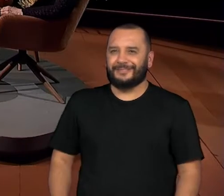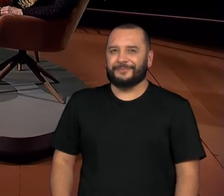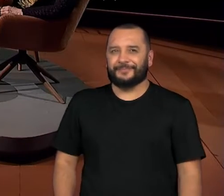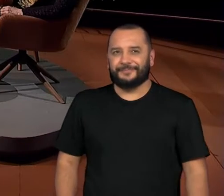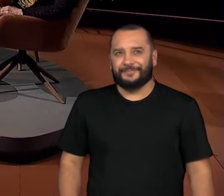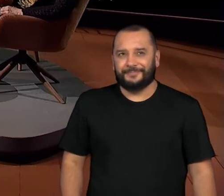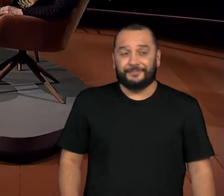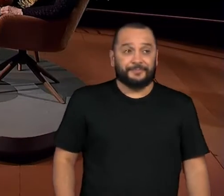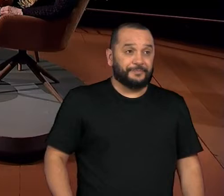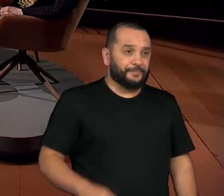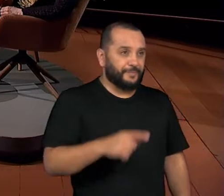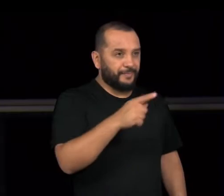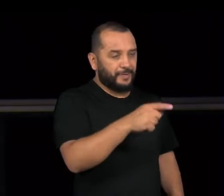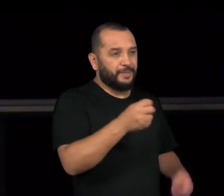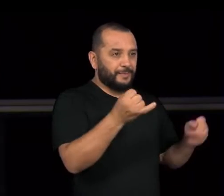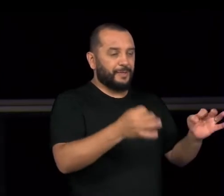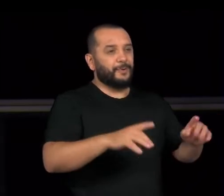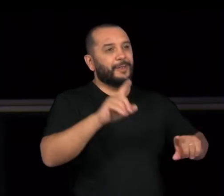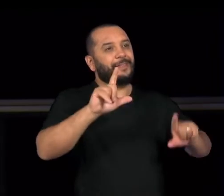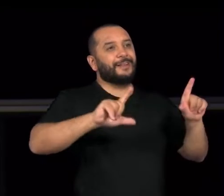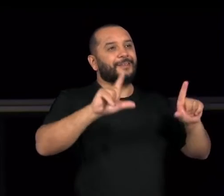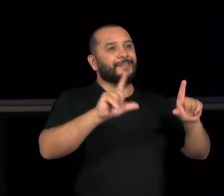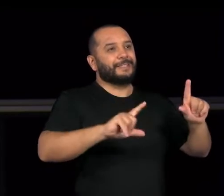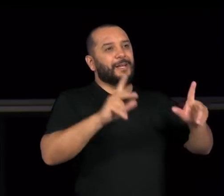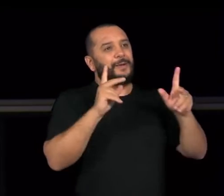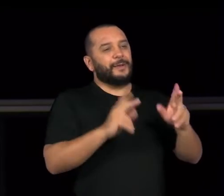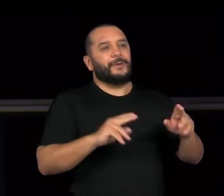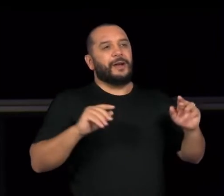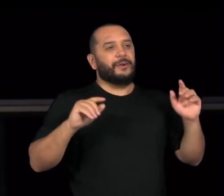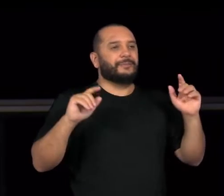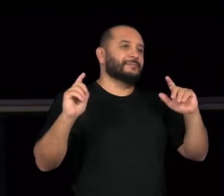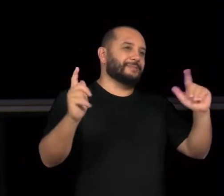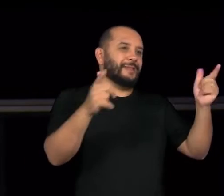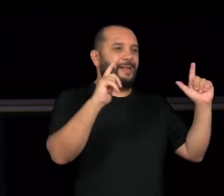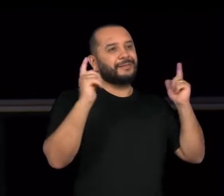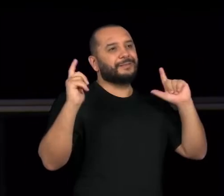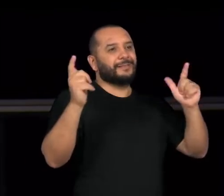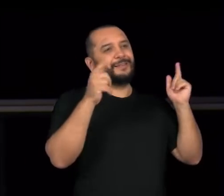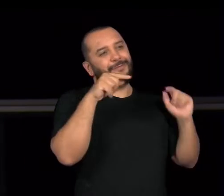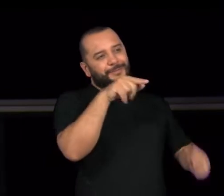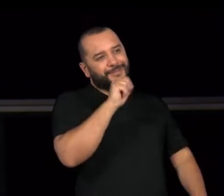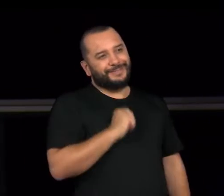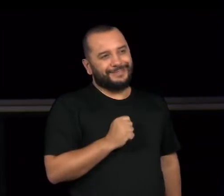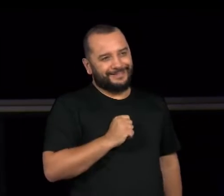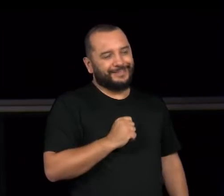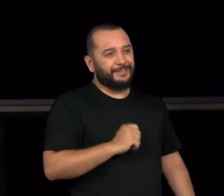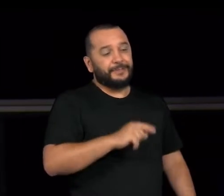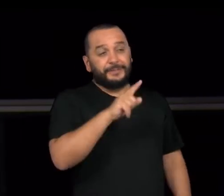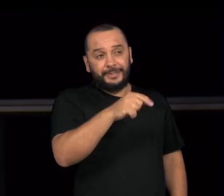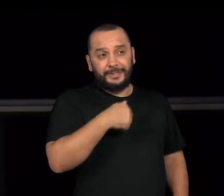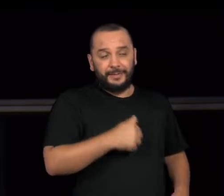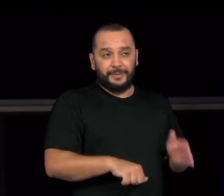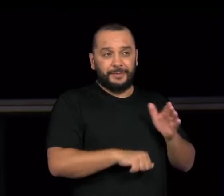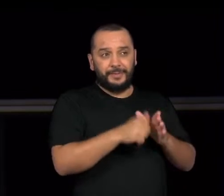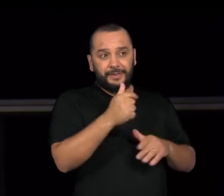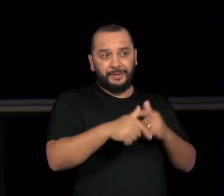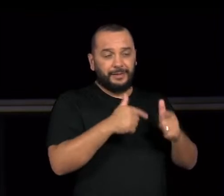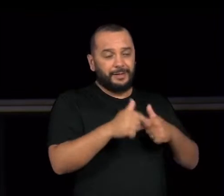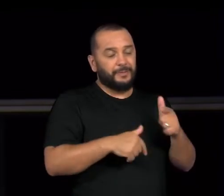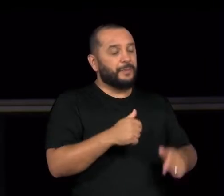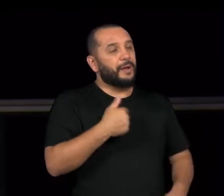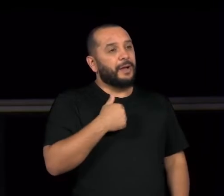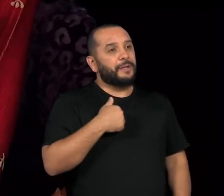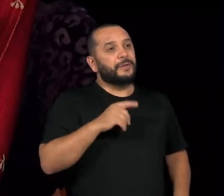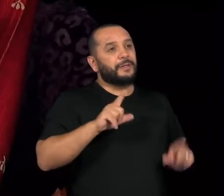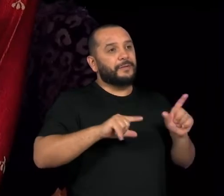falou do parque de diversões, que a televisão é um parque de diversões para você, né? Você fez seu primeiro trabalho, foi na Tupi, a volta de Beto